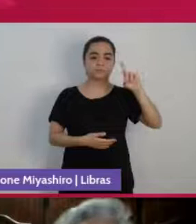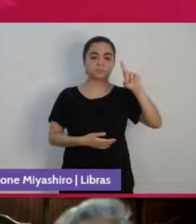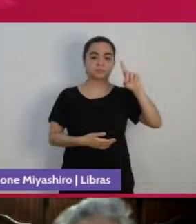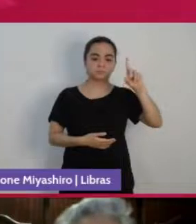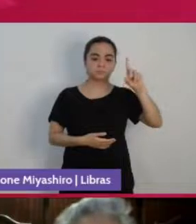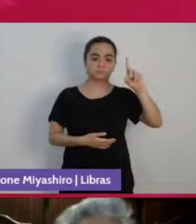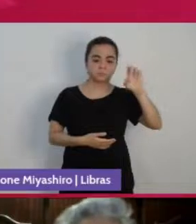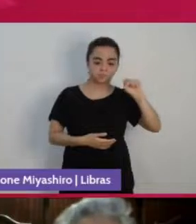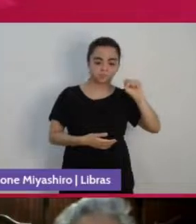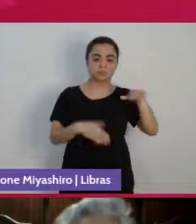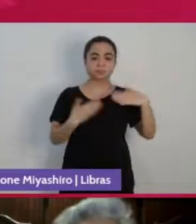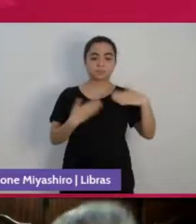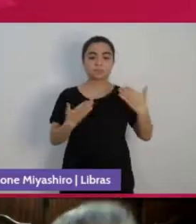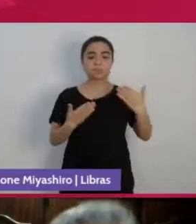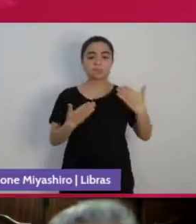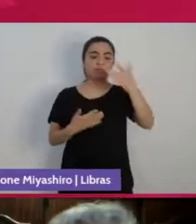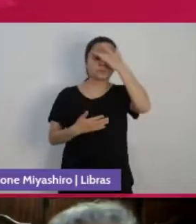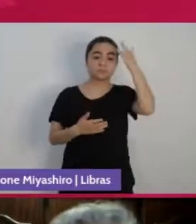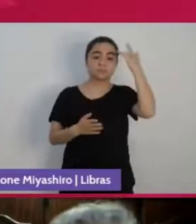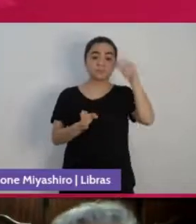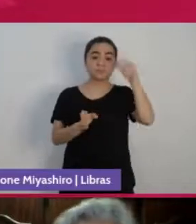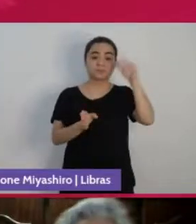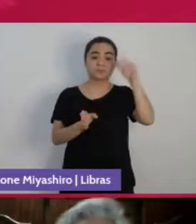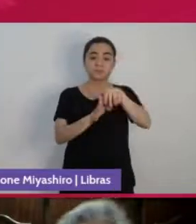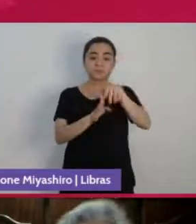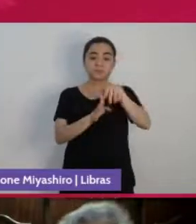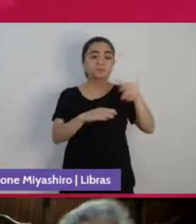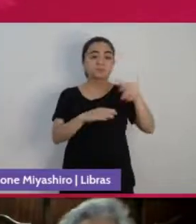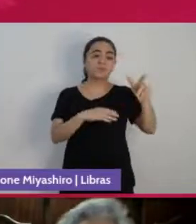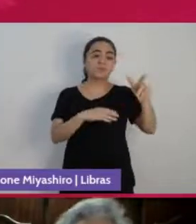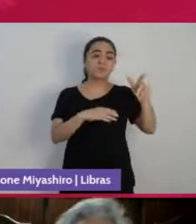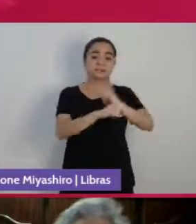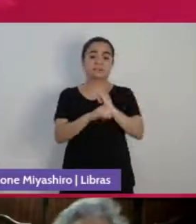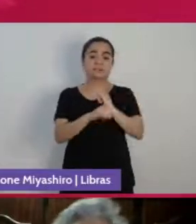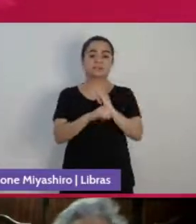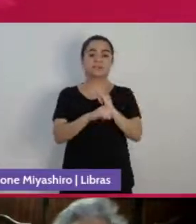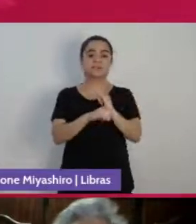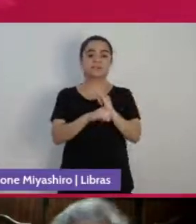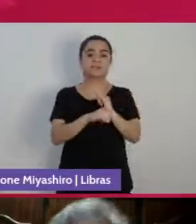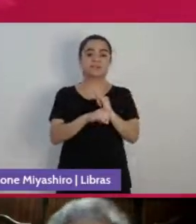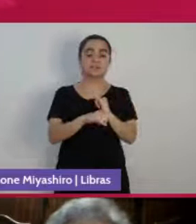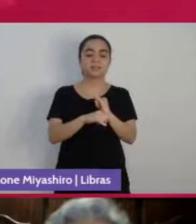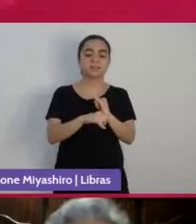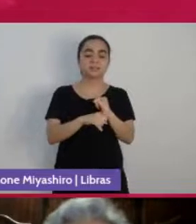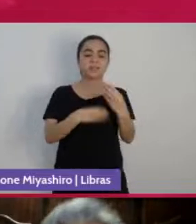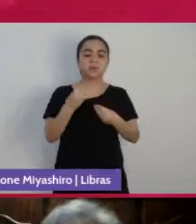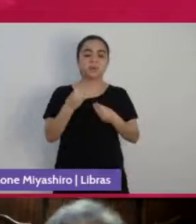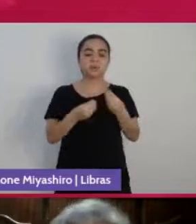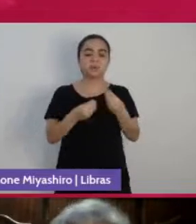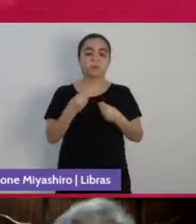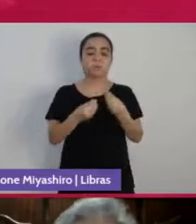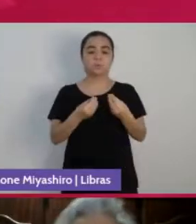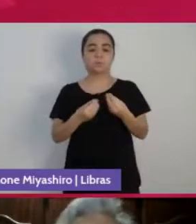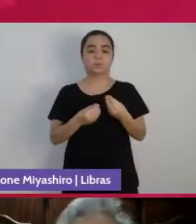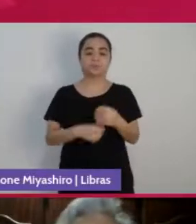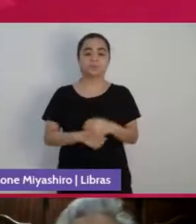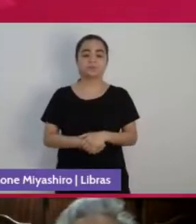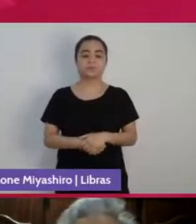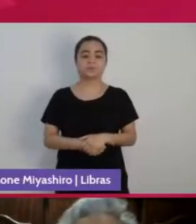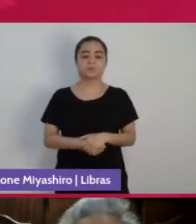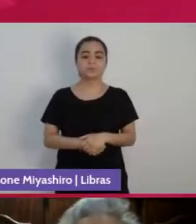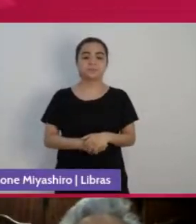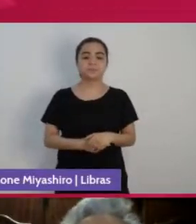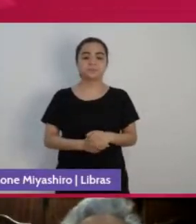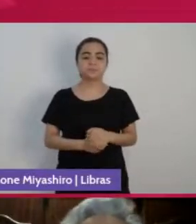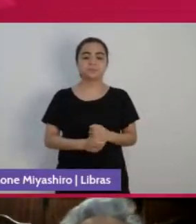colocou isso lá na internet. Vamos fazer uma visão crítica disso daqui? Ó,